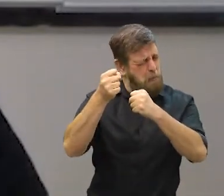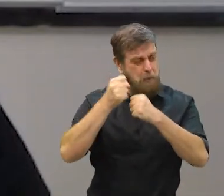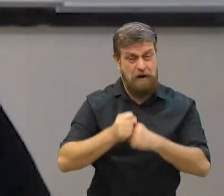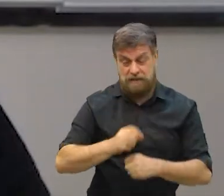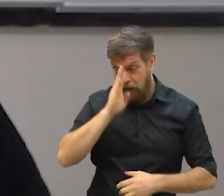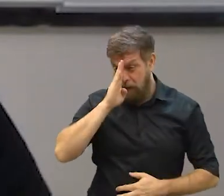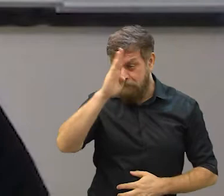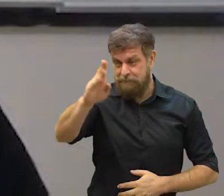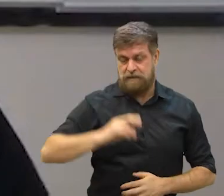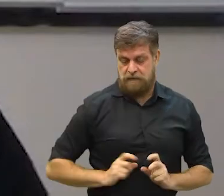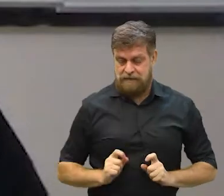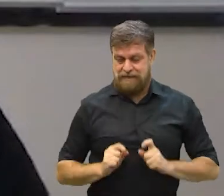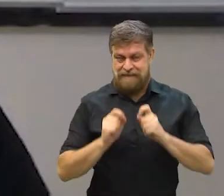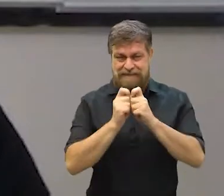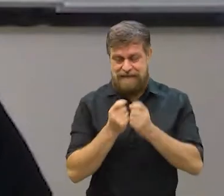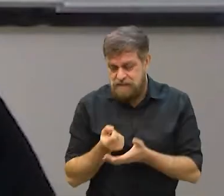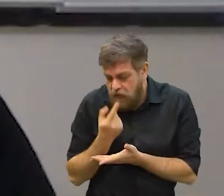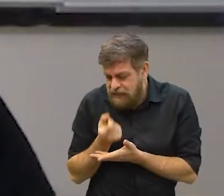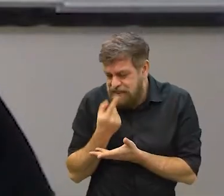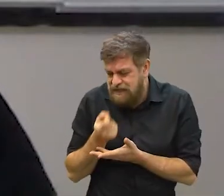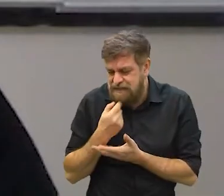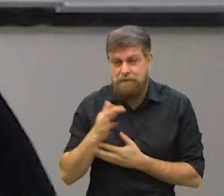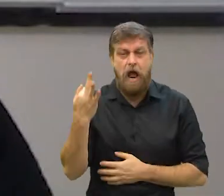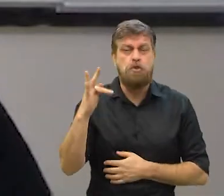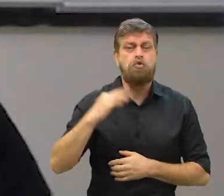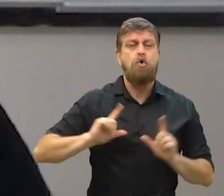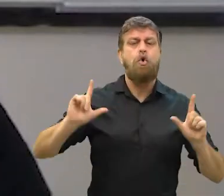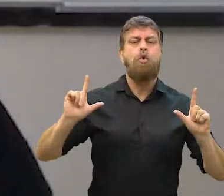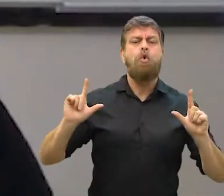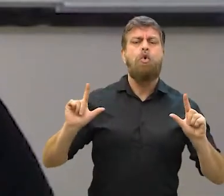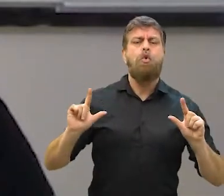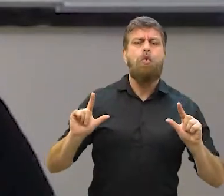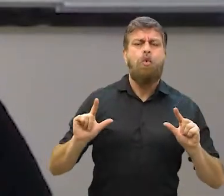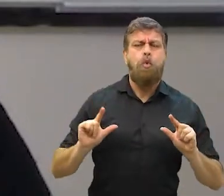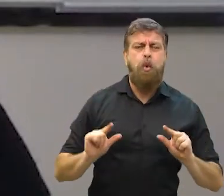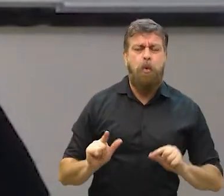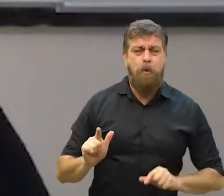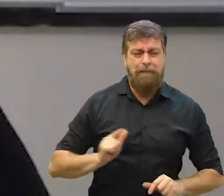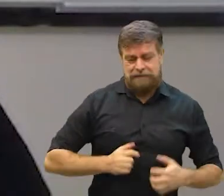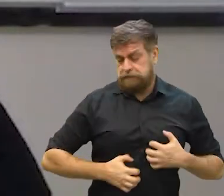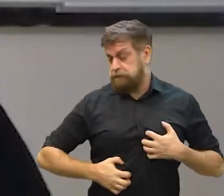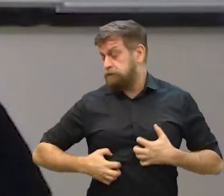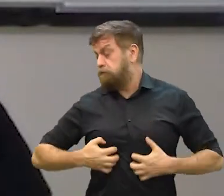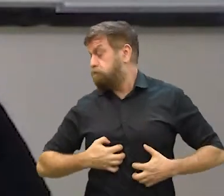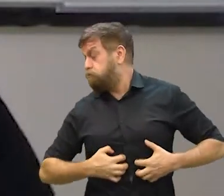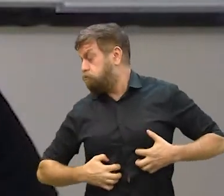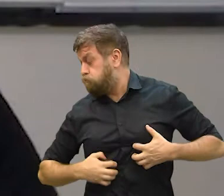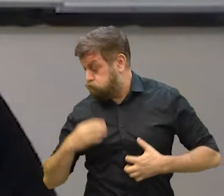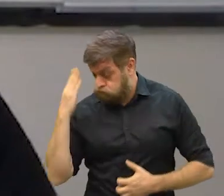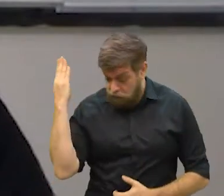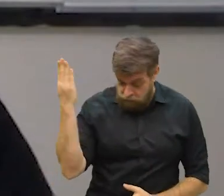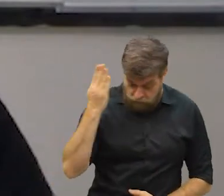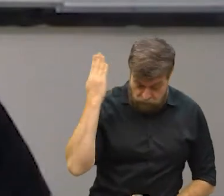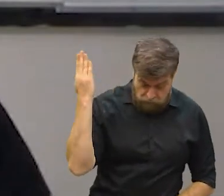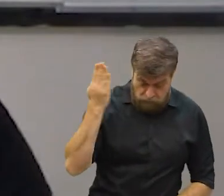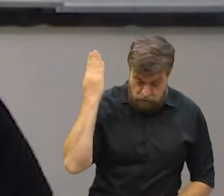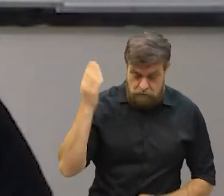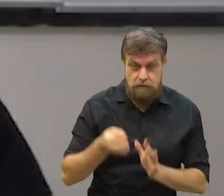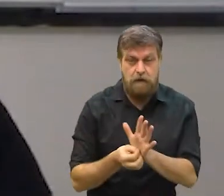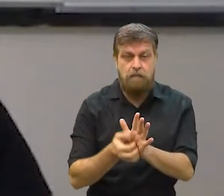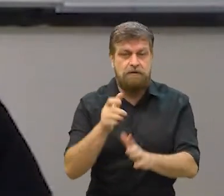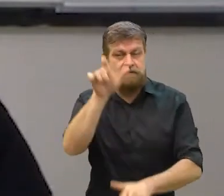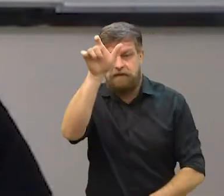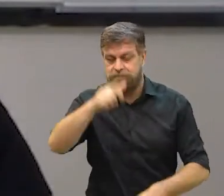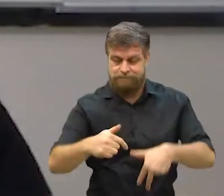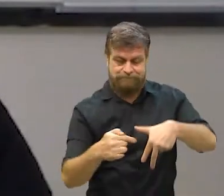dor oncológica, são analgésicos potentes, mas eles têm uma série de efeitos colaterais, que muitas vezes os